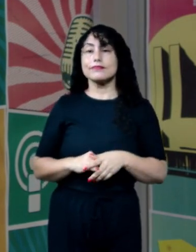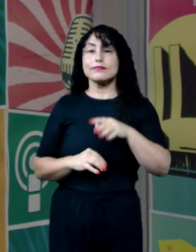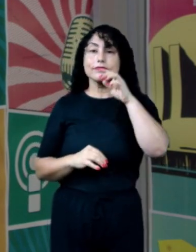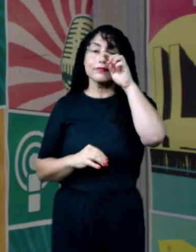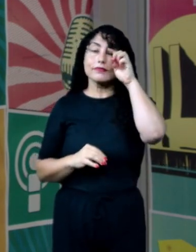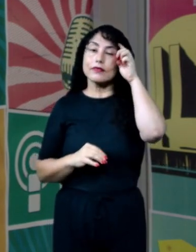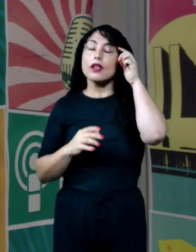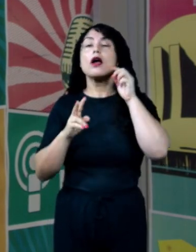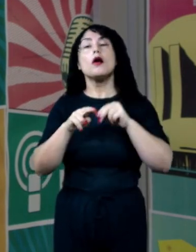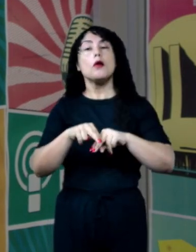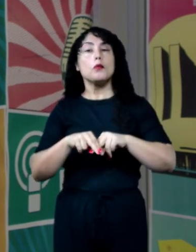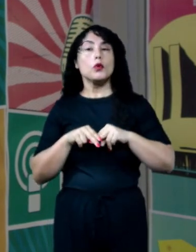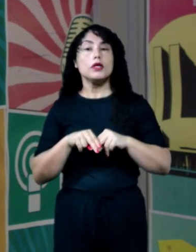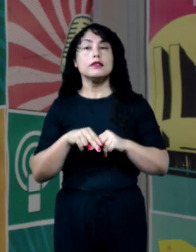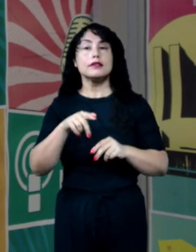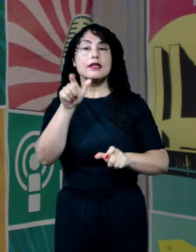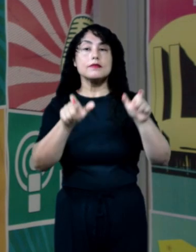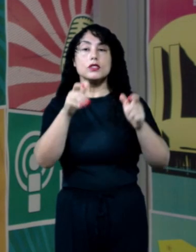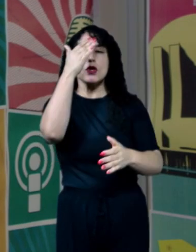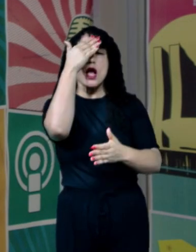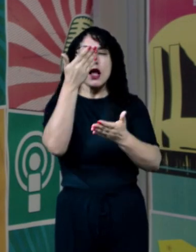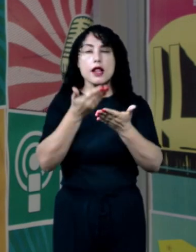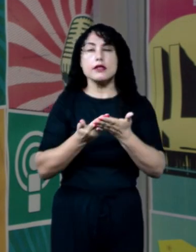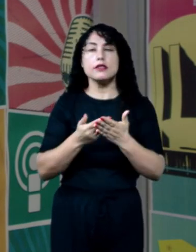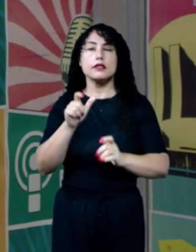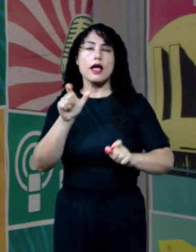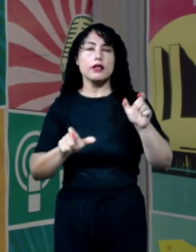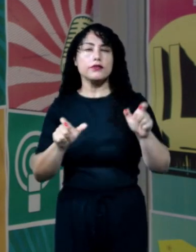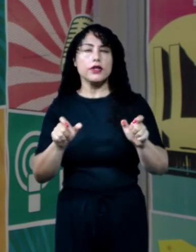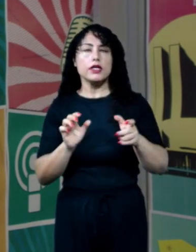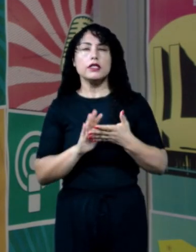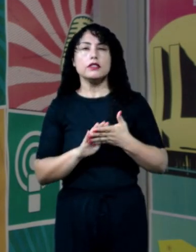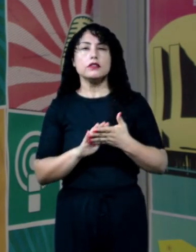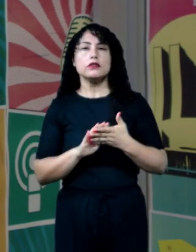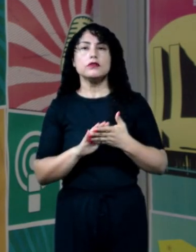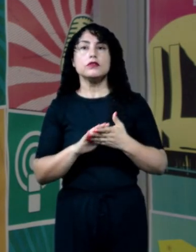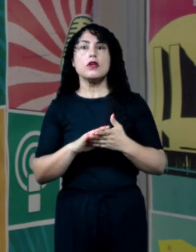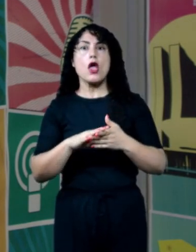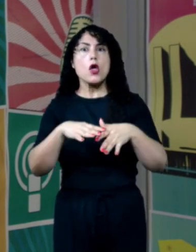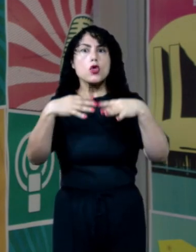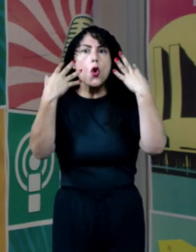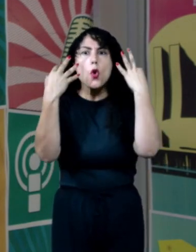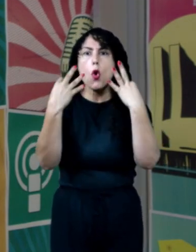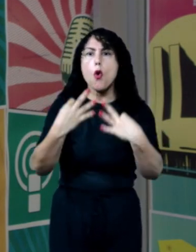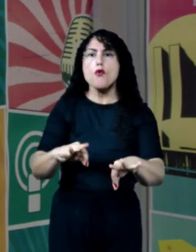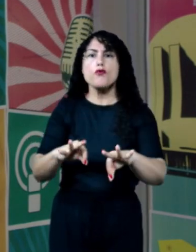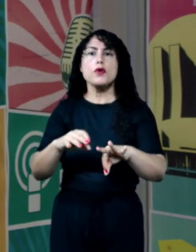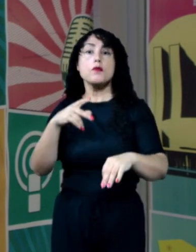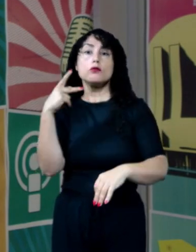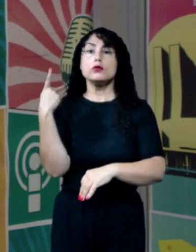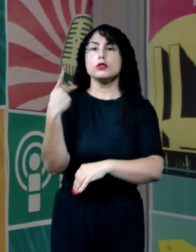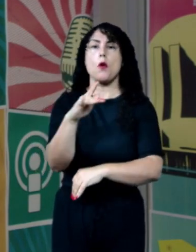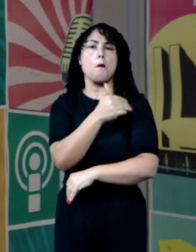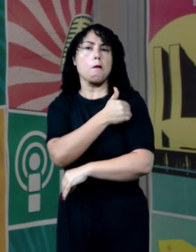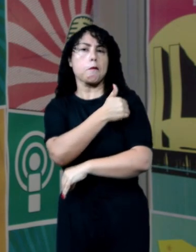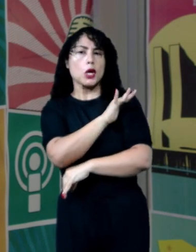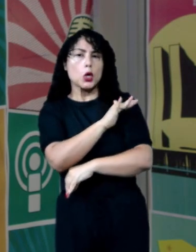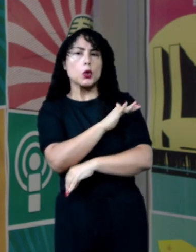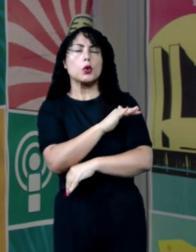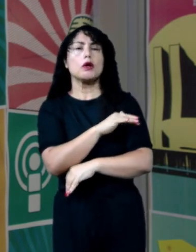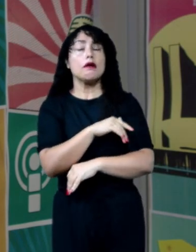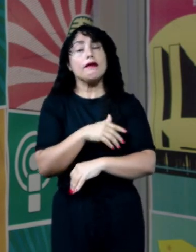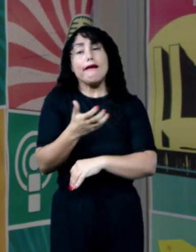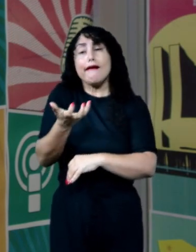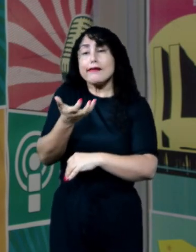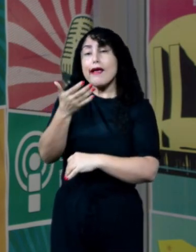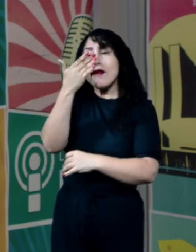eu acho que é por isso que as pessoas acreditam, assim, porque muitas vezes aquilo vem com um viés de confirmação para os seus preconceitos. E elas querem acreditar,